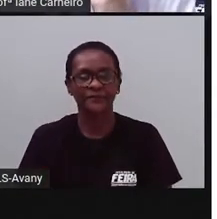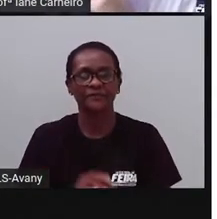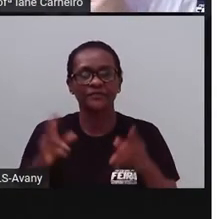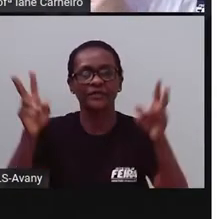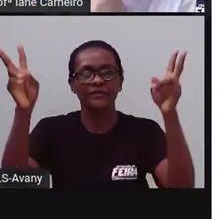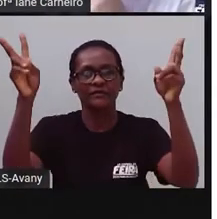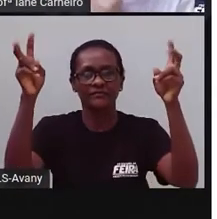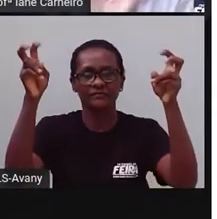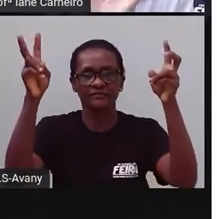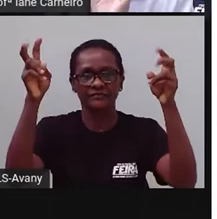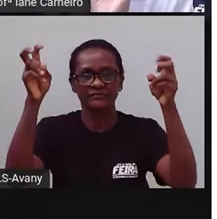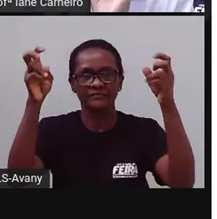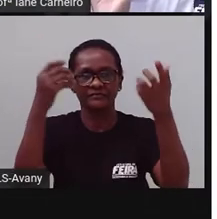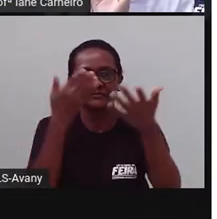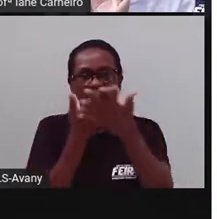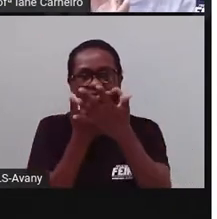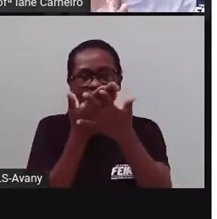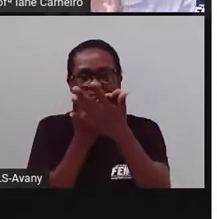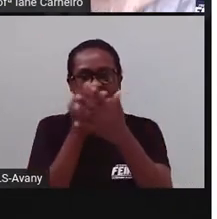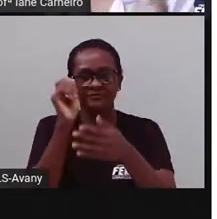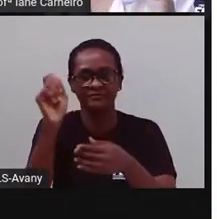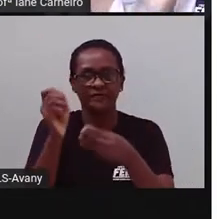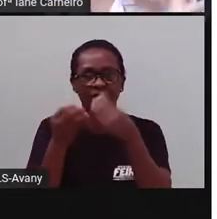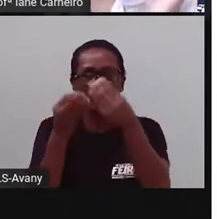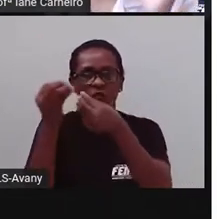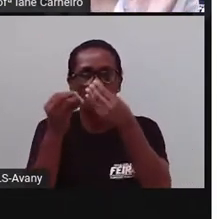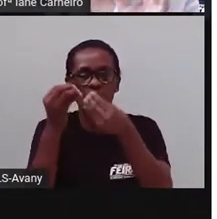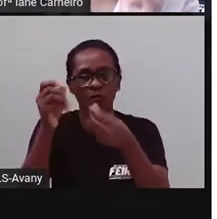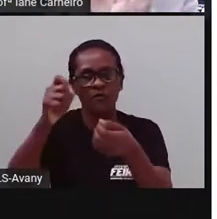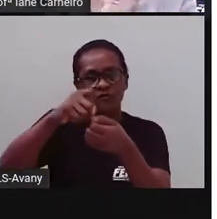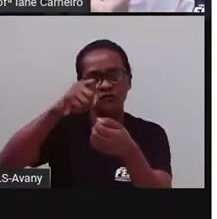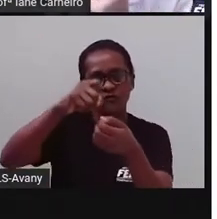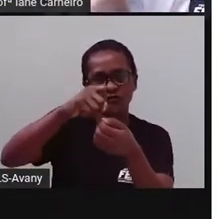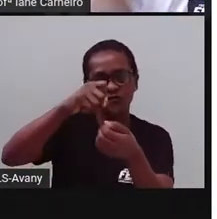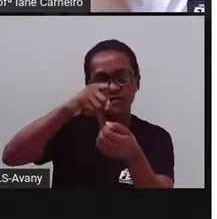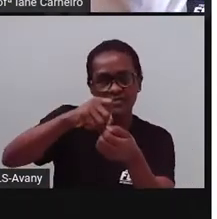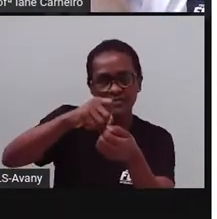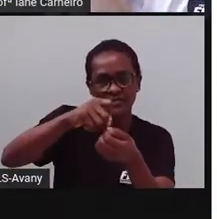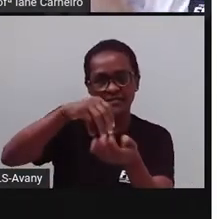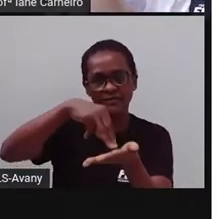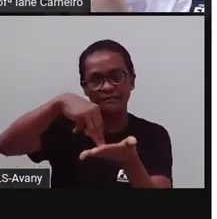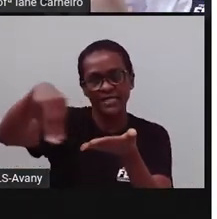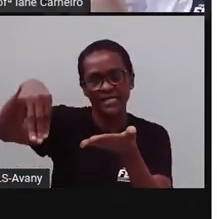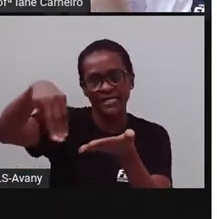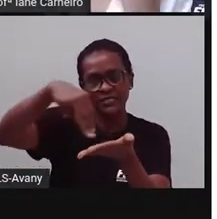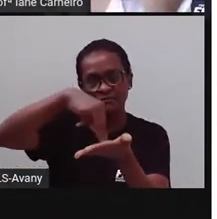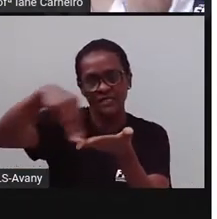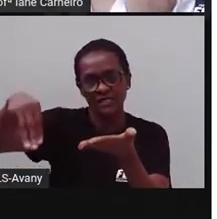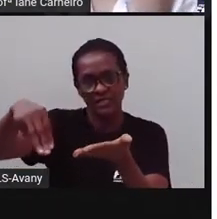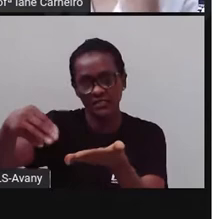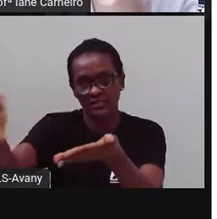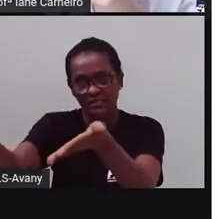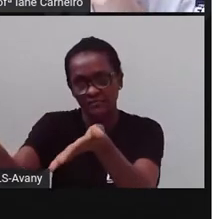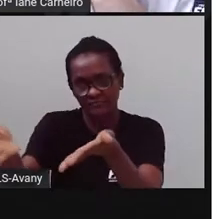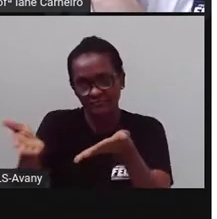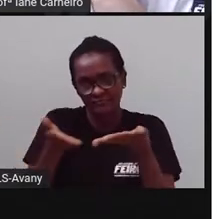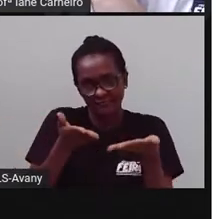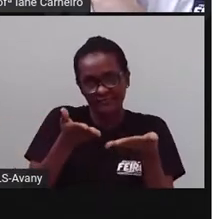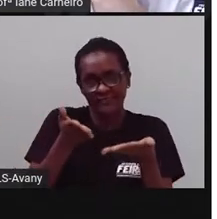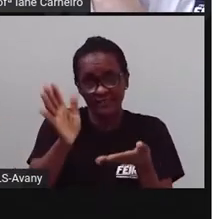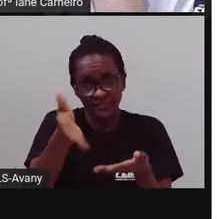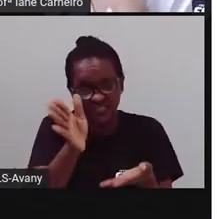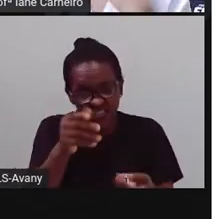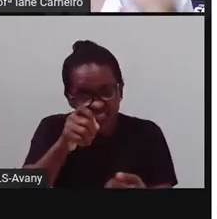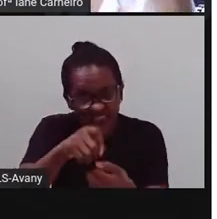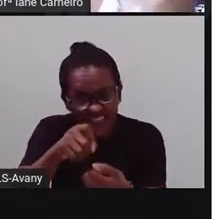tema da nossa aula hoje hoje olha só que interessante como fazer um convite você já fez um convite